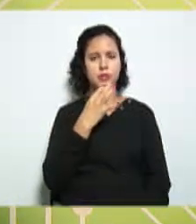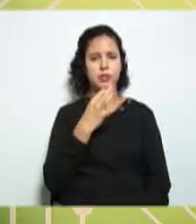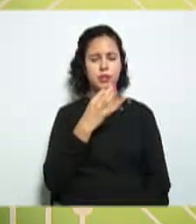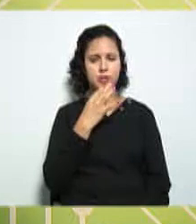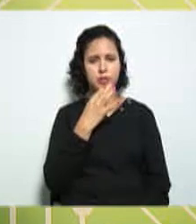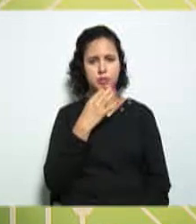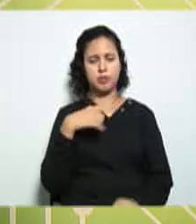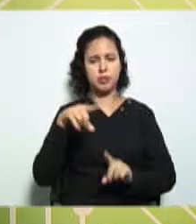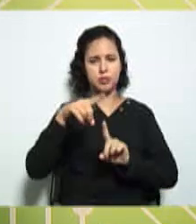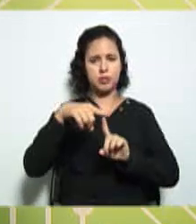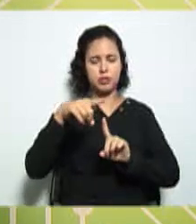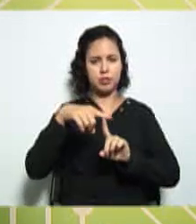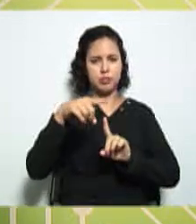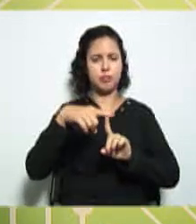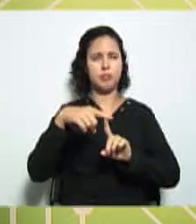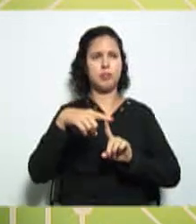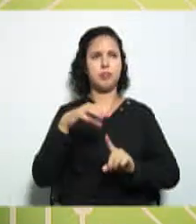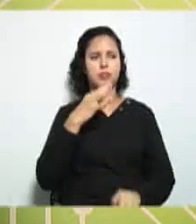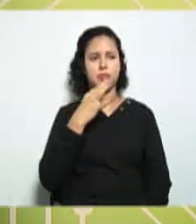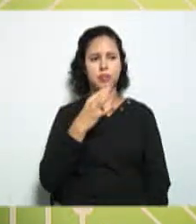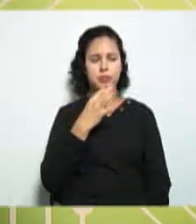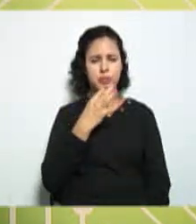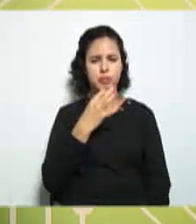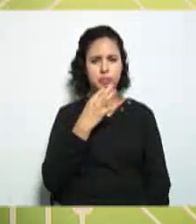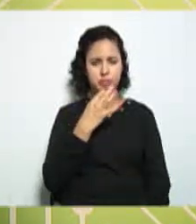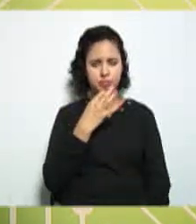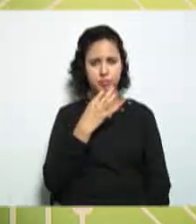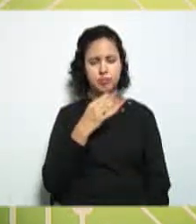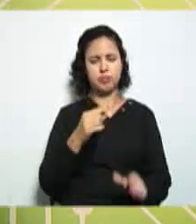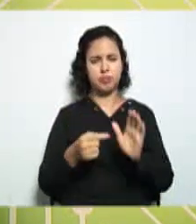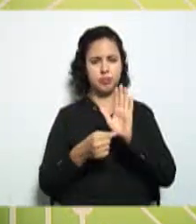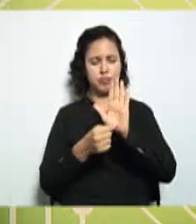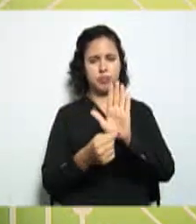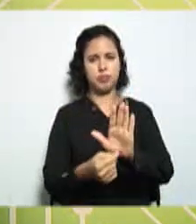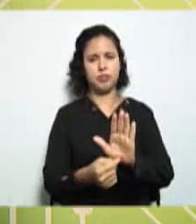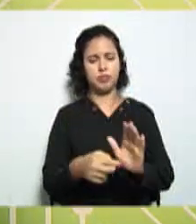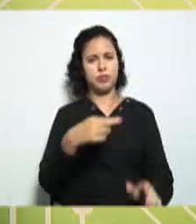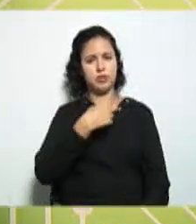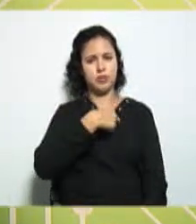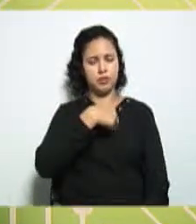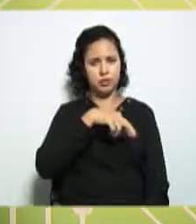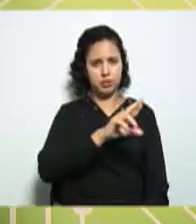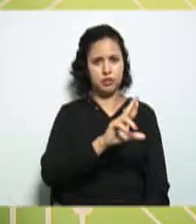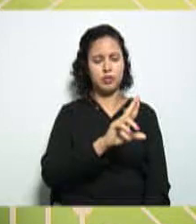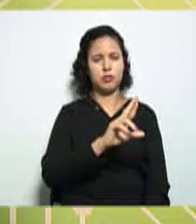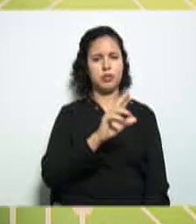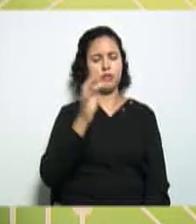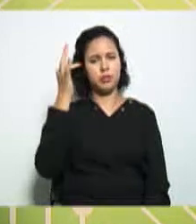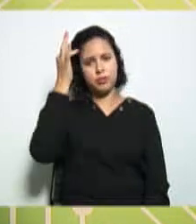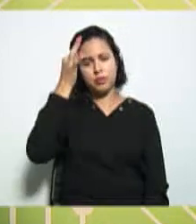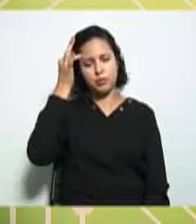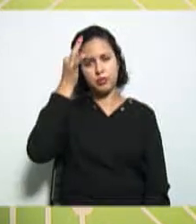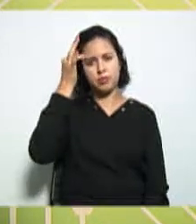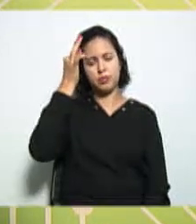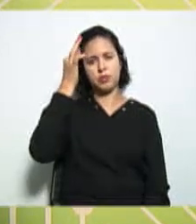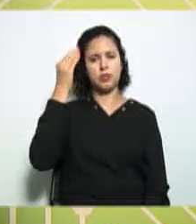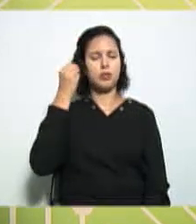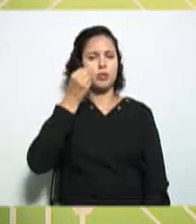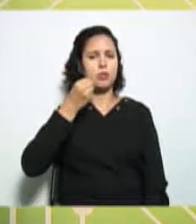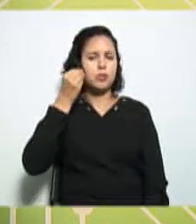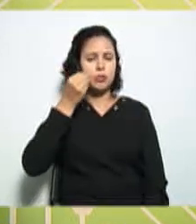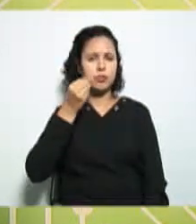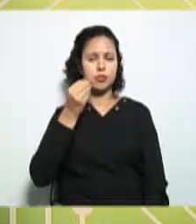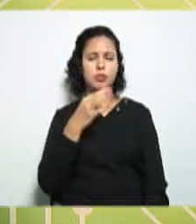né, e os tipos de conhecimento. Então, nós citamos, né, o religioso, o filosófico, o senso comum,